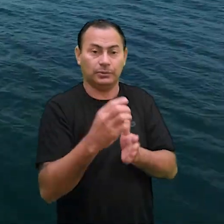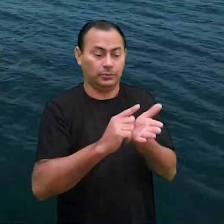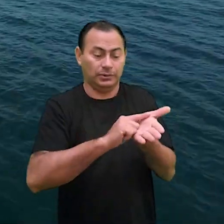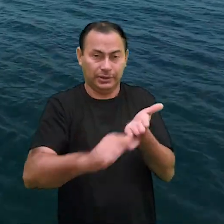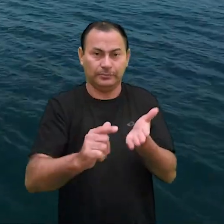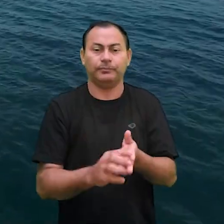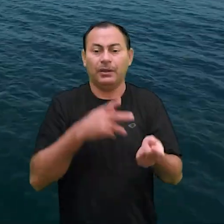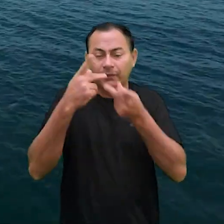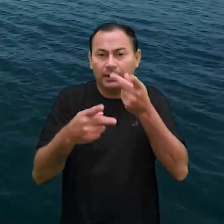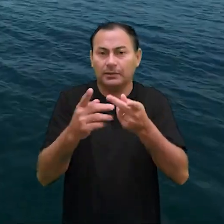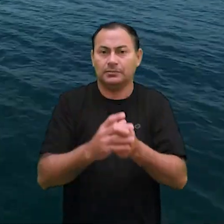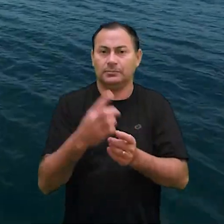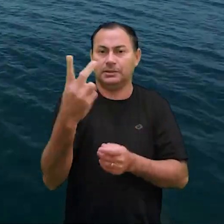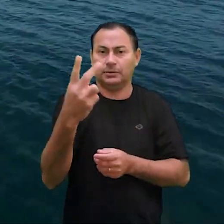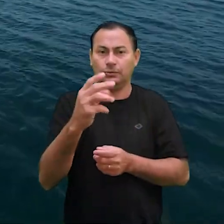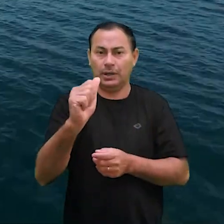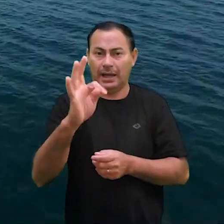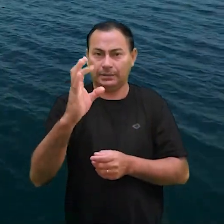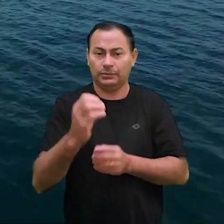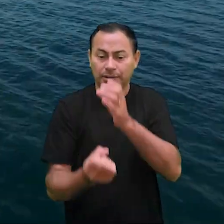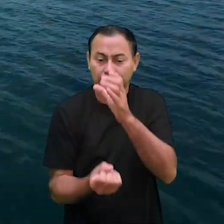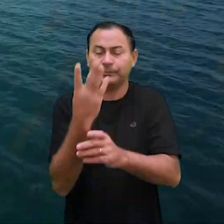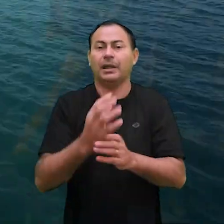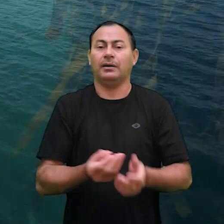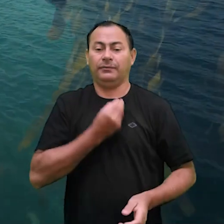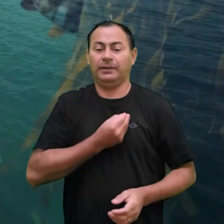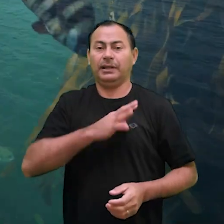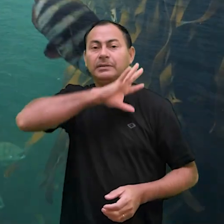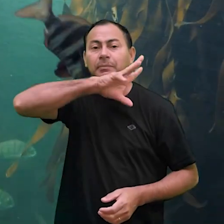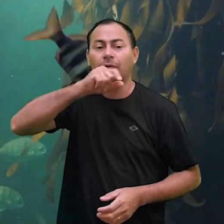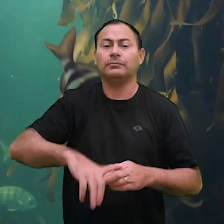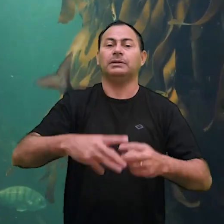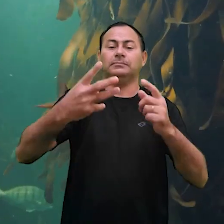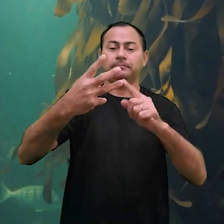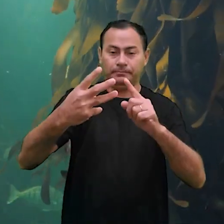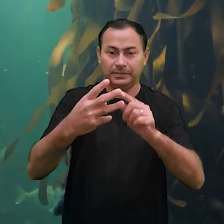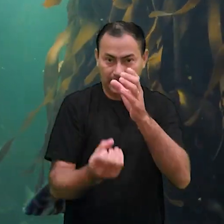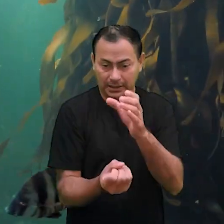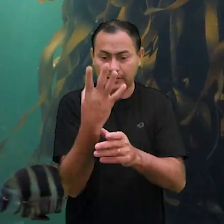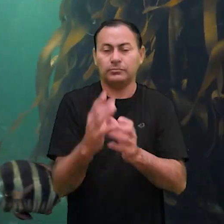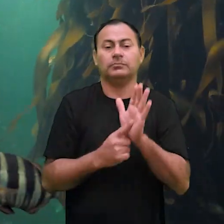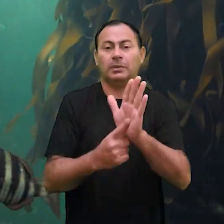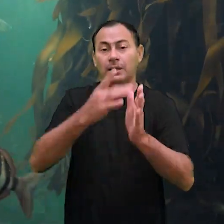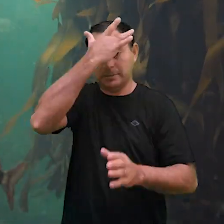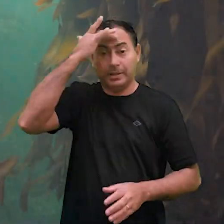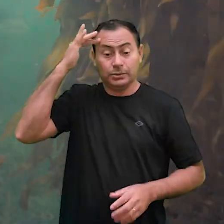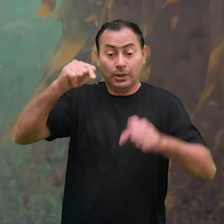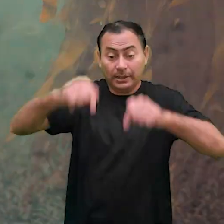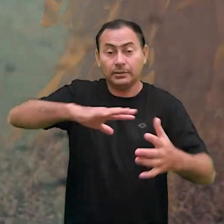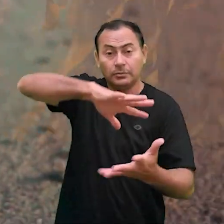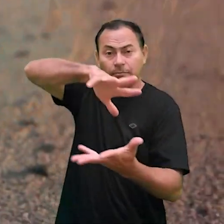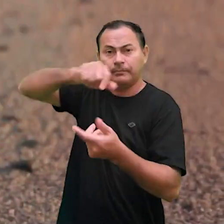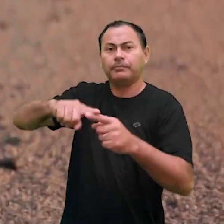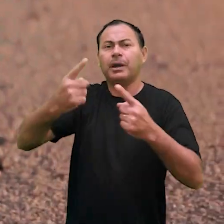21 do capítulo 1 de Gênesis. O resultado desse segundo ato de criação é a vida animal. Depois veio o terceiro ato de criação